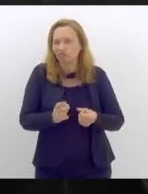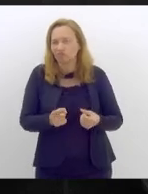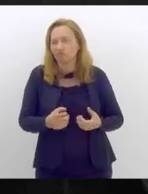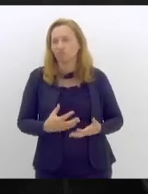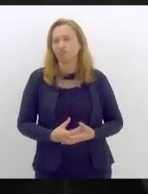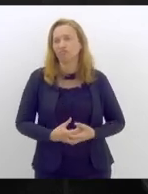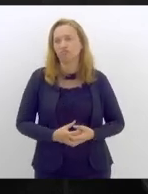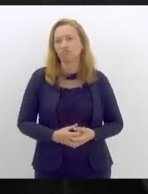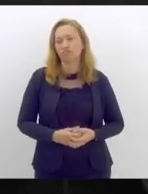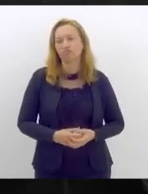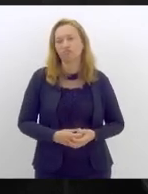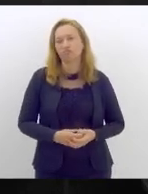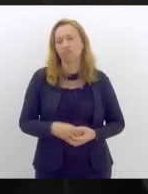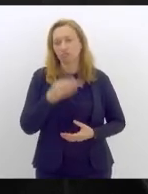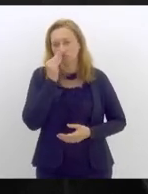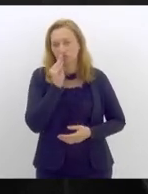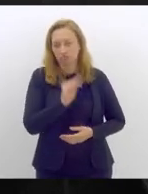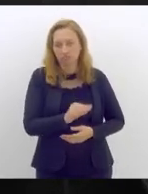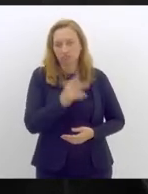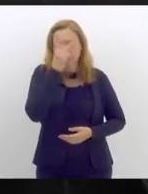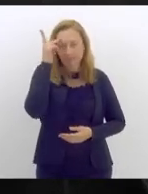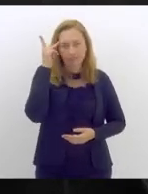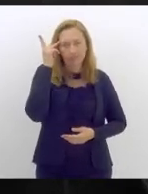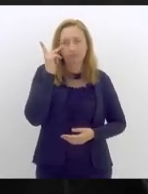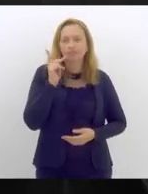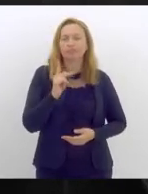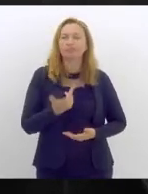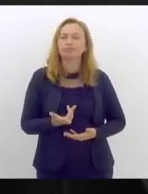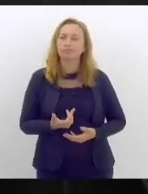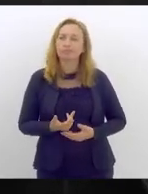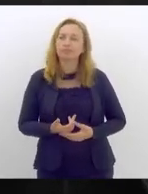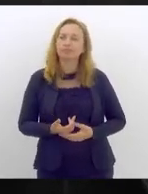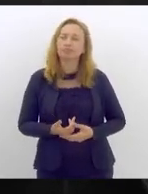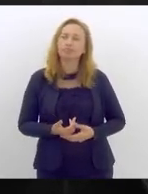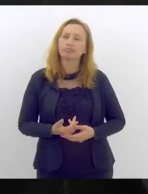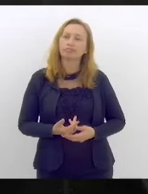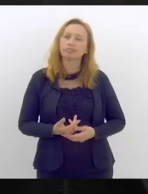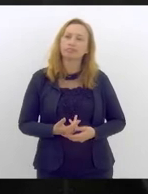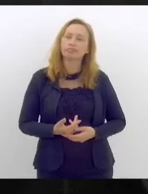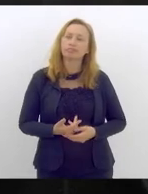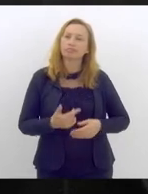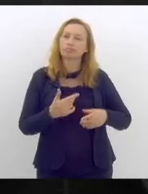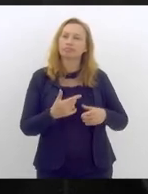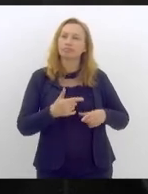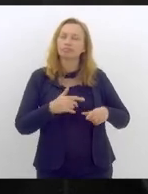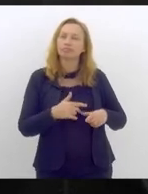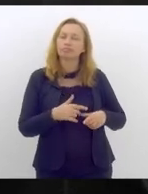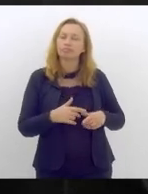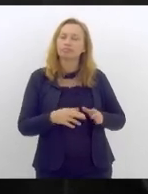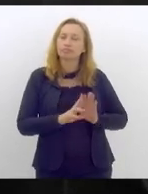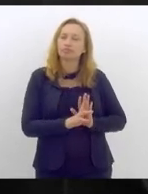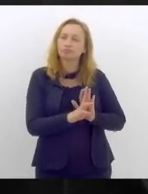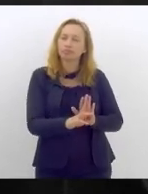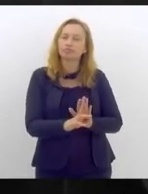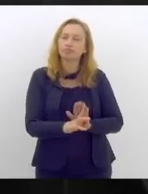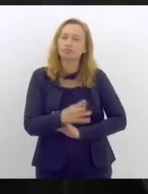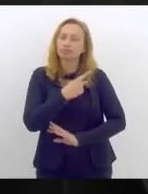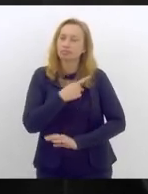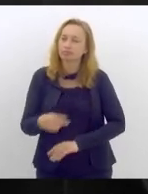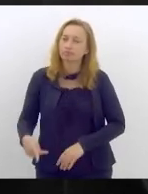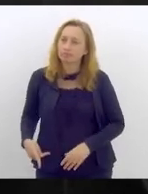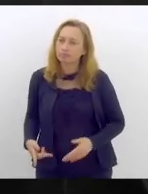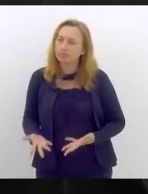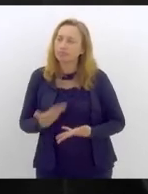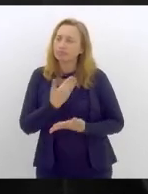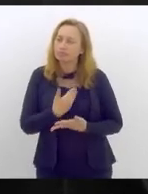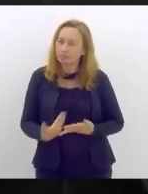e muito menos que pessoas investidas de funções públicas normalmente Essas funções de grande